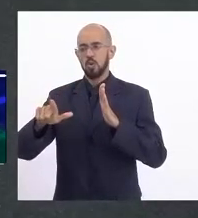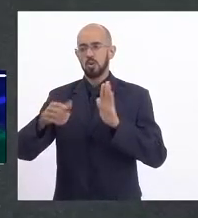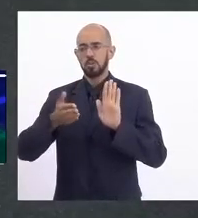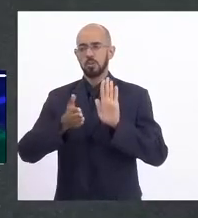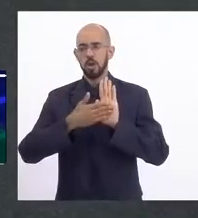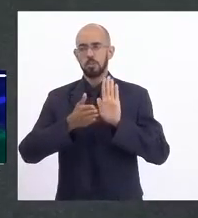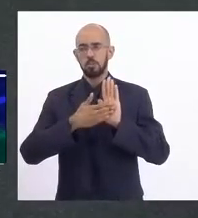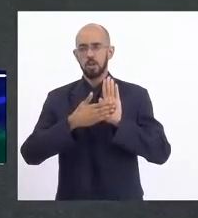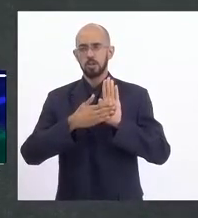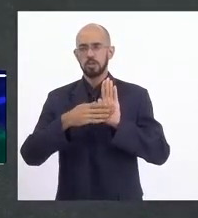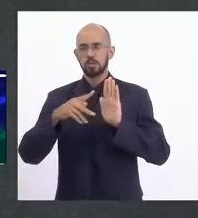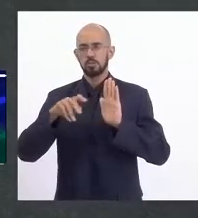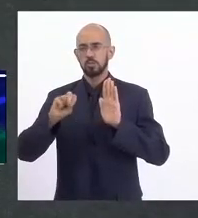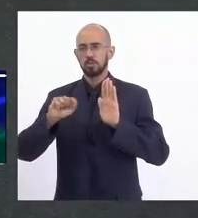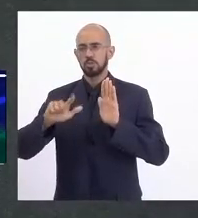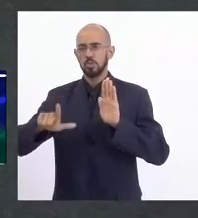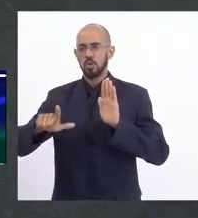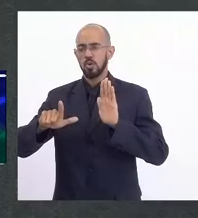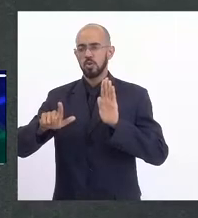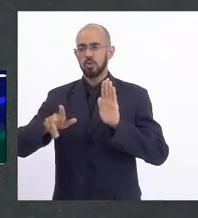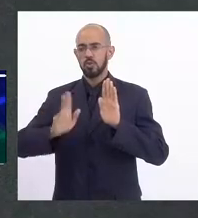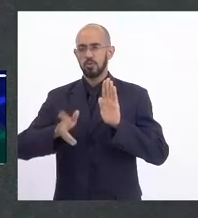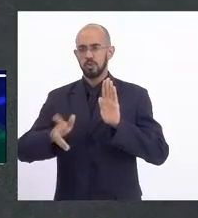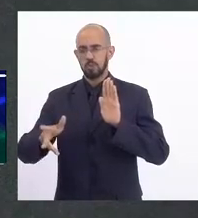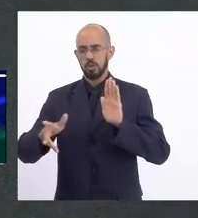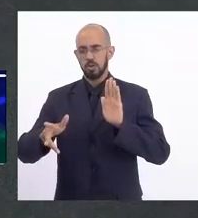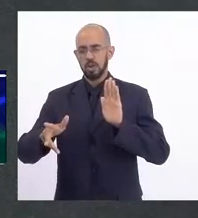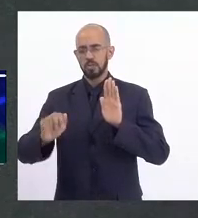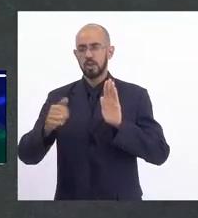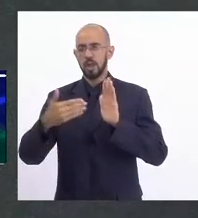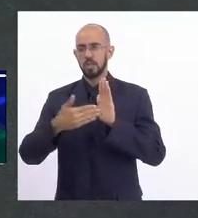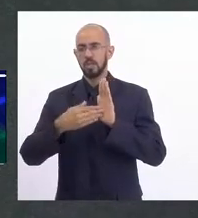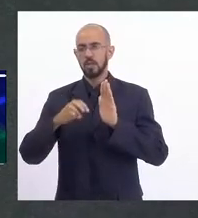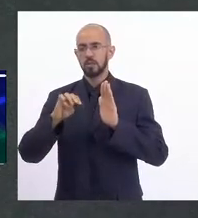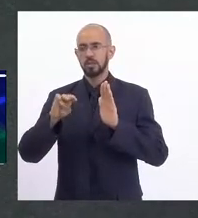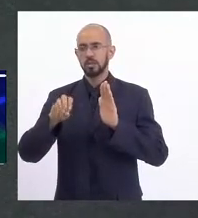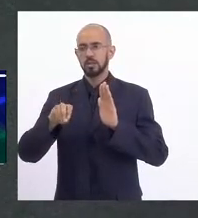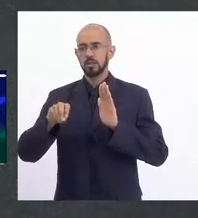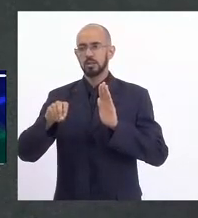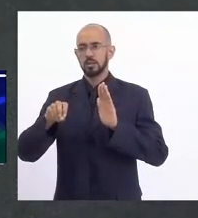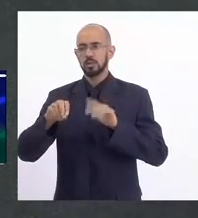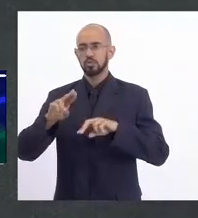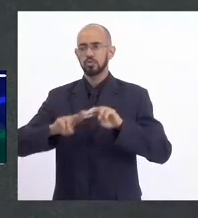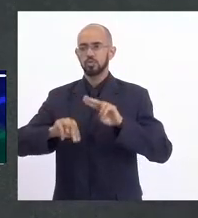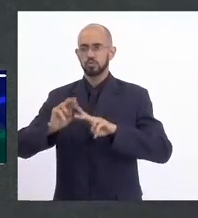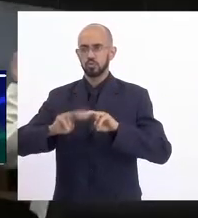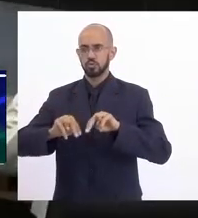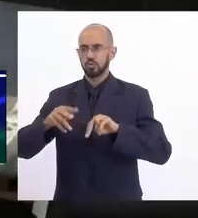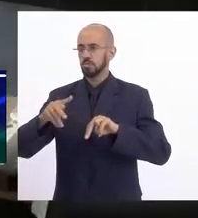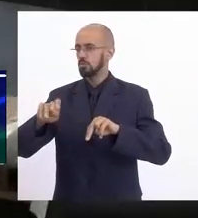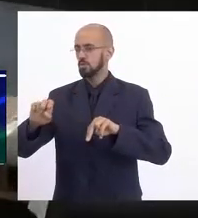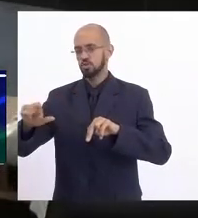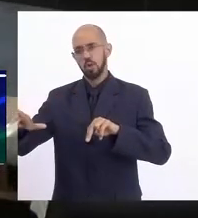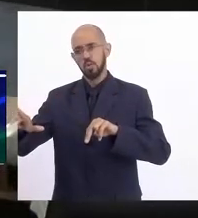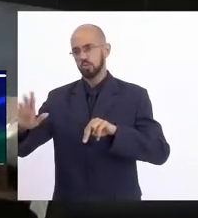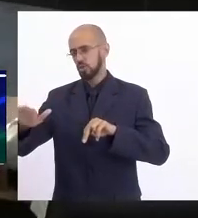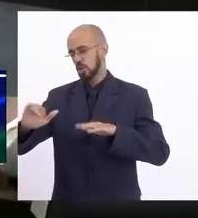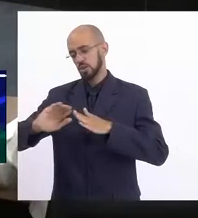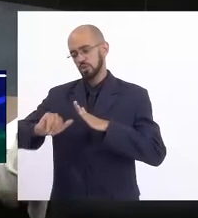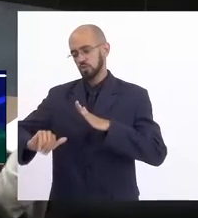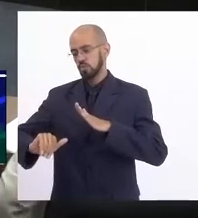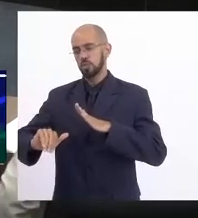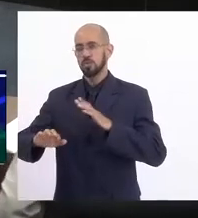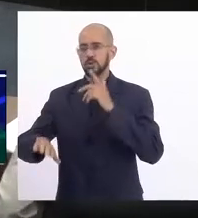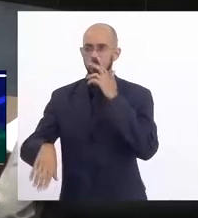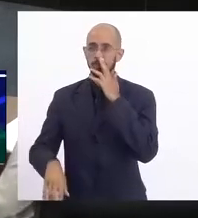PSOL que ficam prorrogados até 30 de junho de 22. O PSOL já tirou a dele também. Então, mas